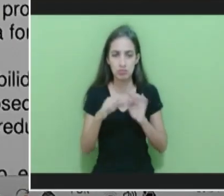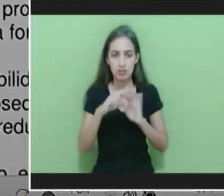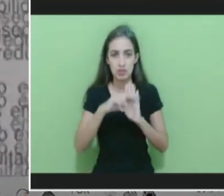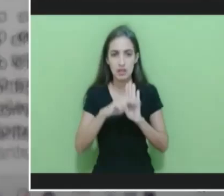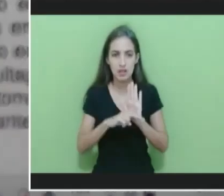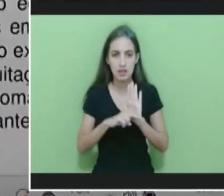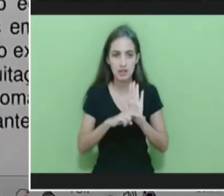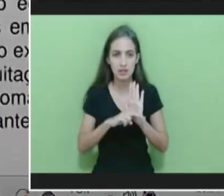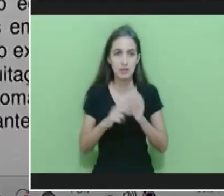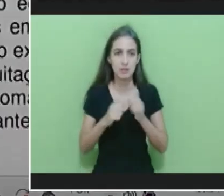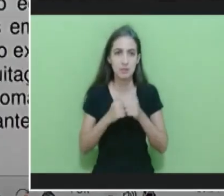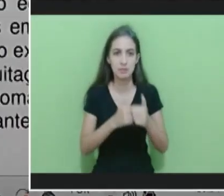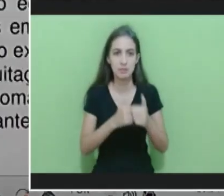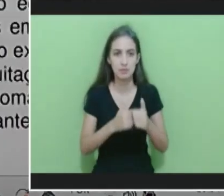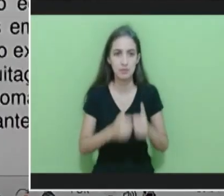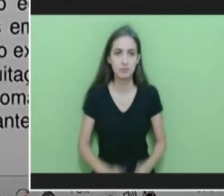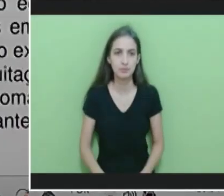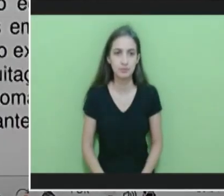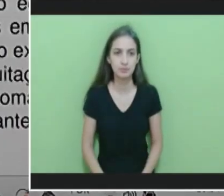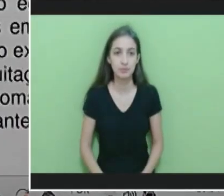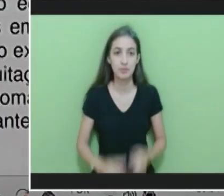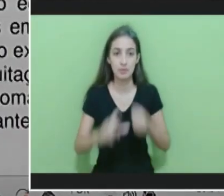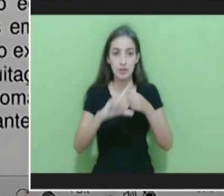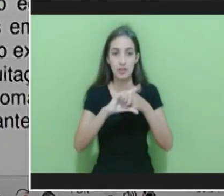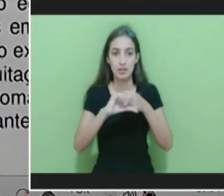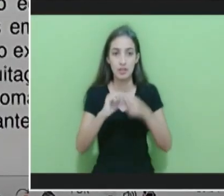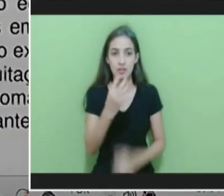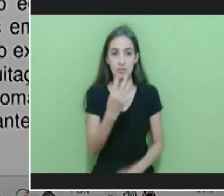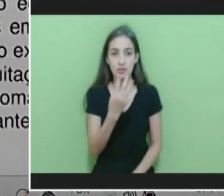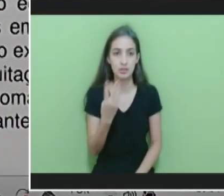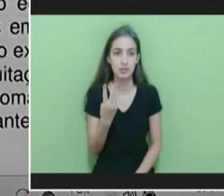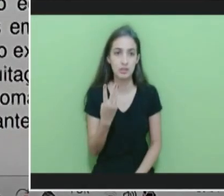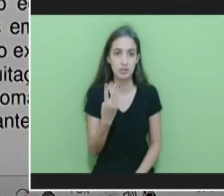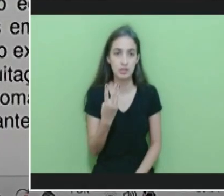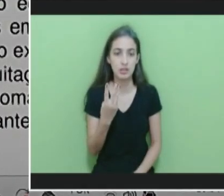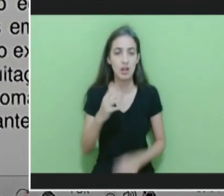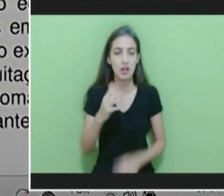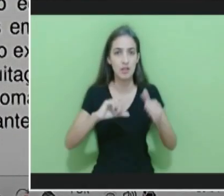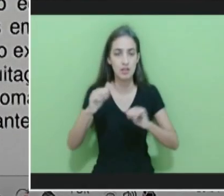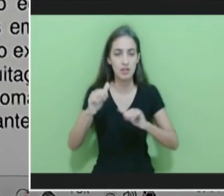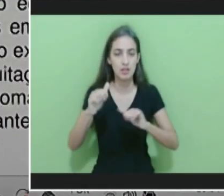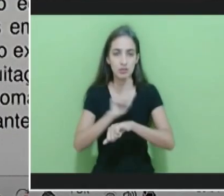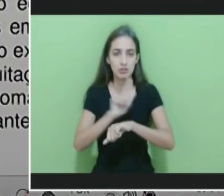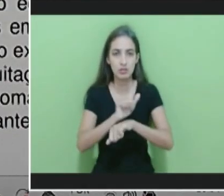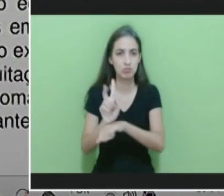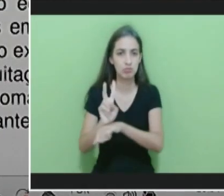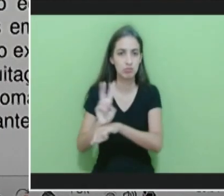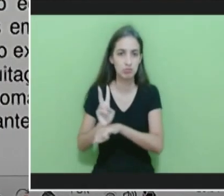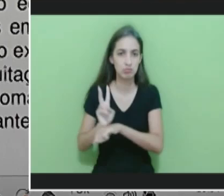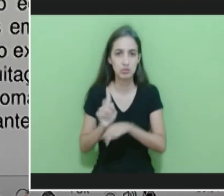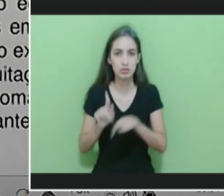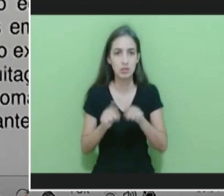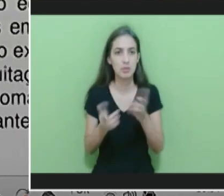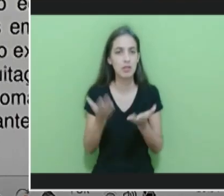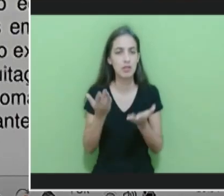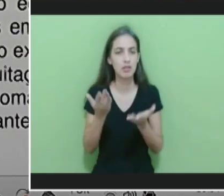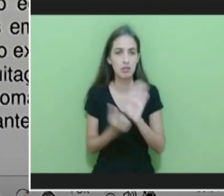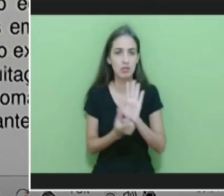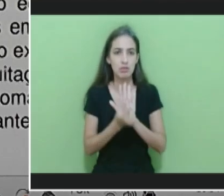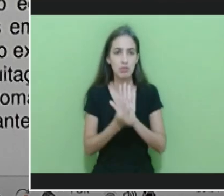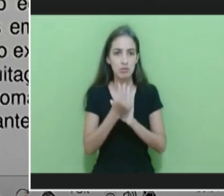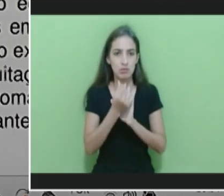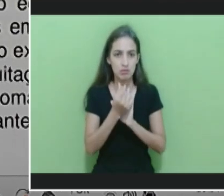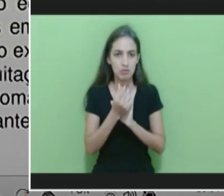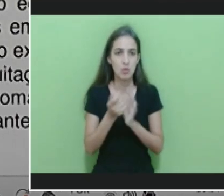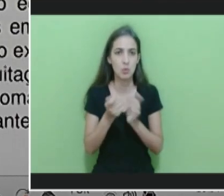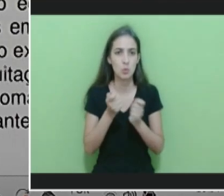matéria. Artigo 43. A avaliação da gestão fiscal, do equilíbrio orçamentário e financeiro e do controle dos